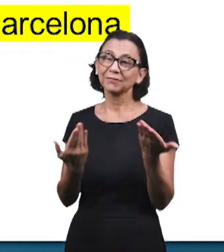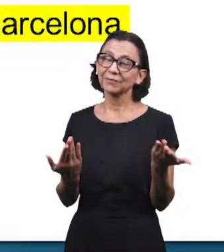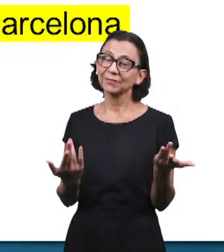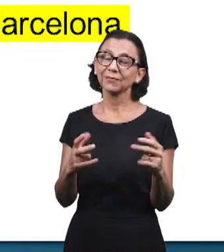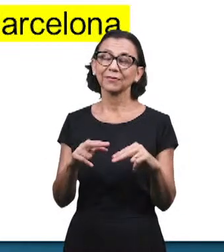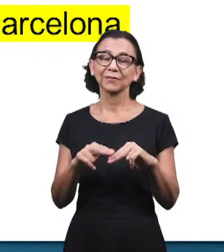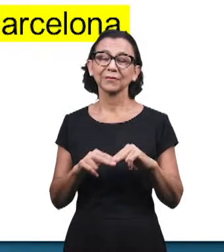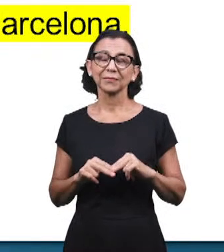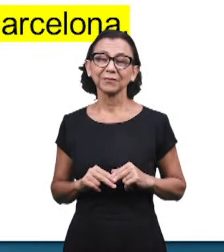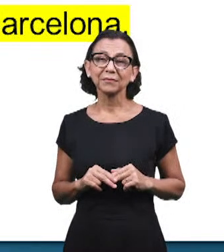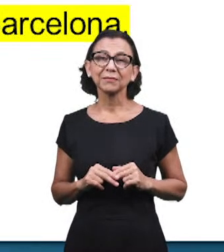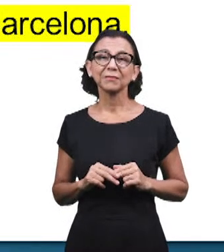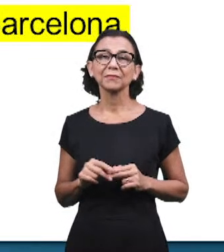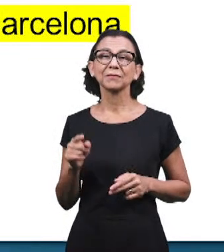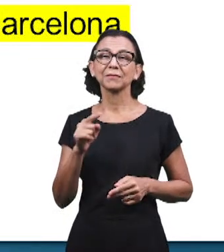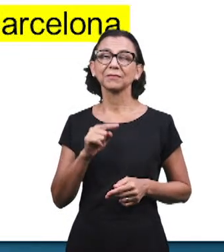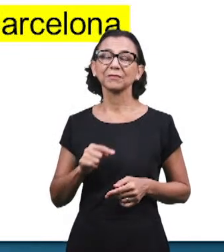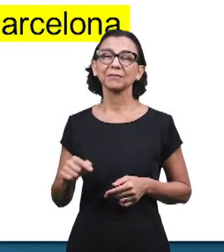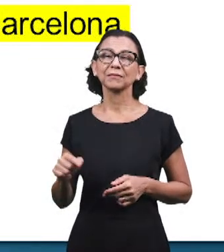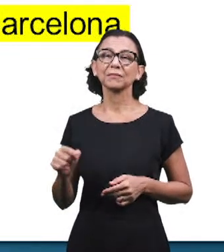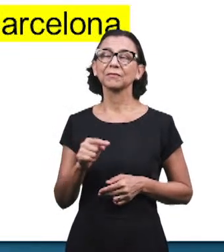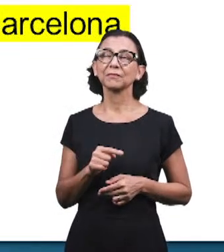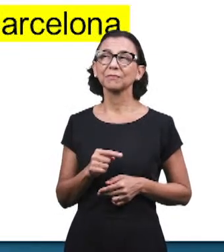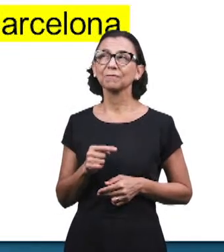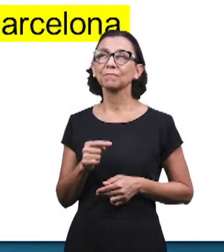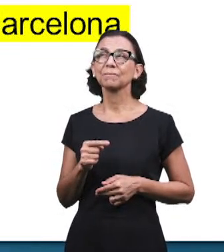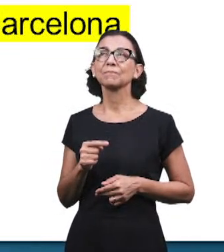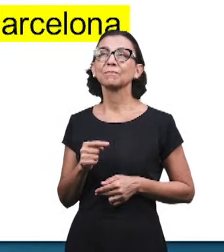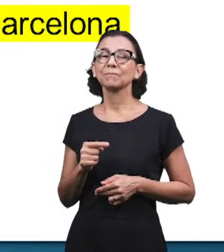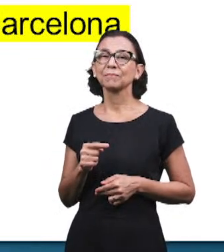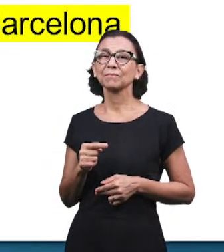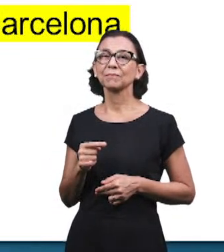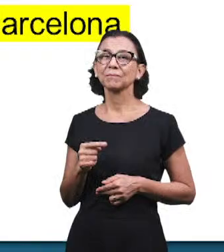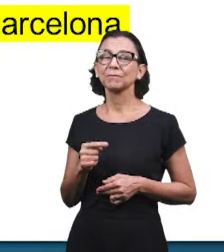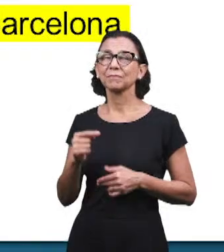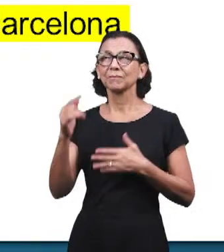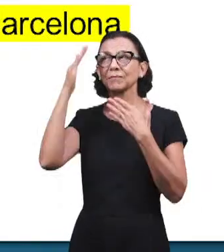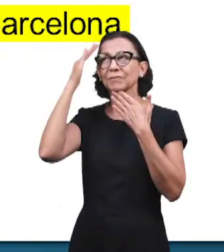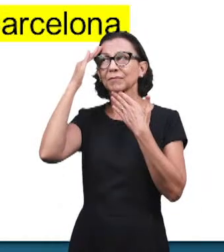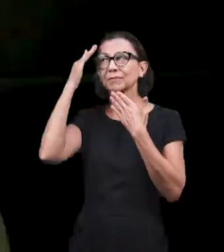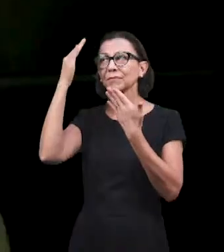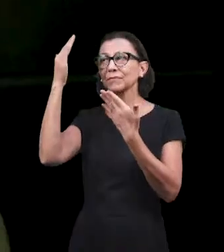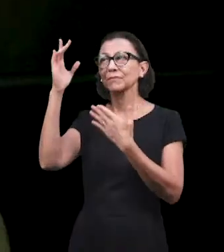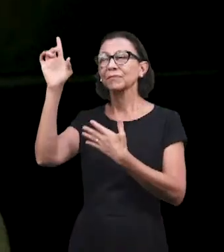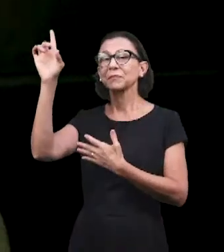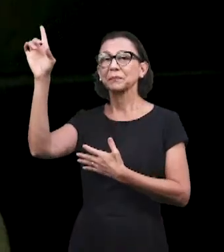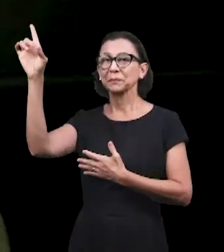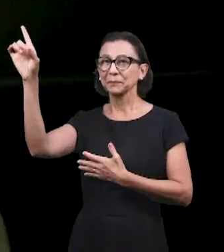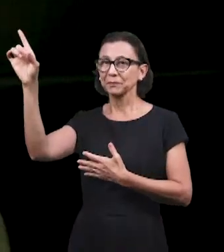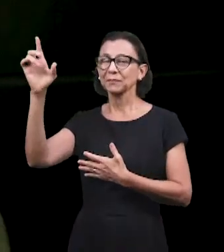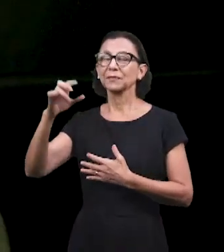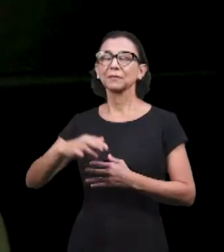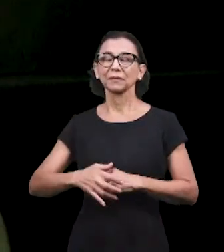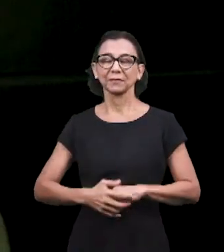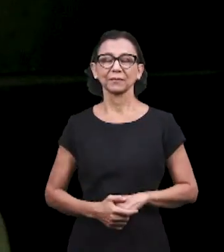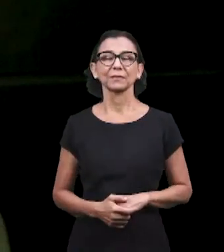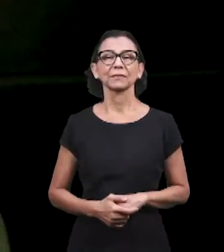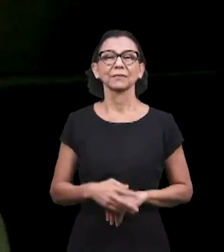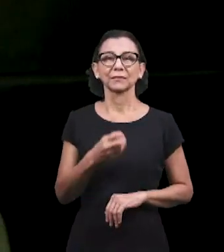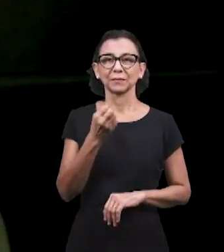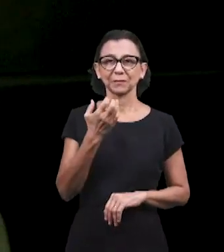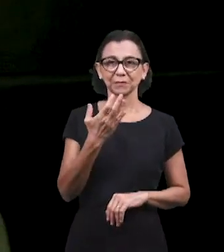motivo devemos apresentar a Deus toda a nossa gratidão. Muito bom, palavra aqui do